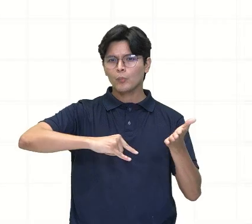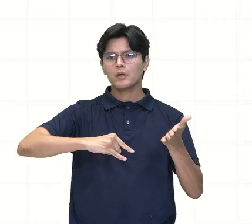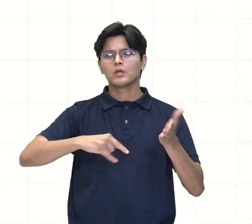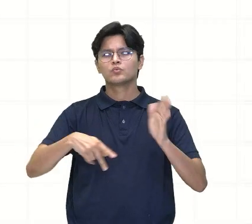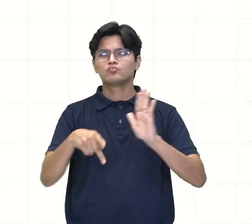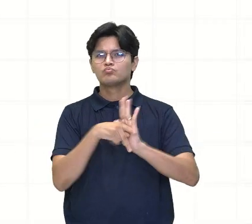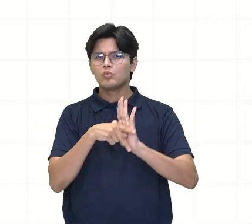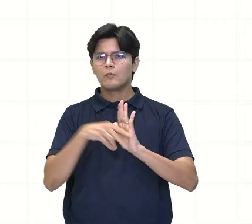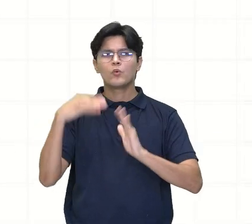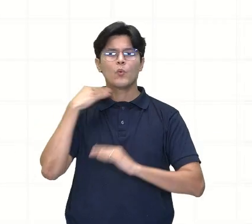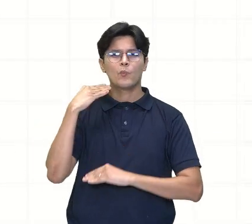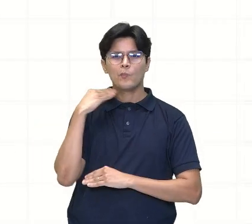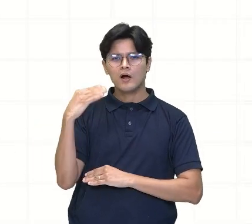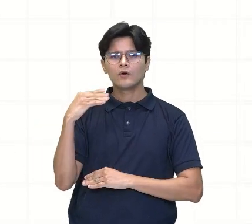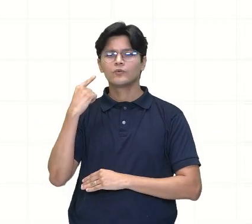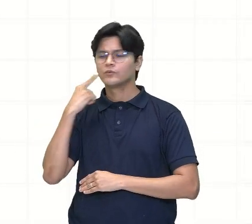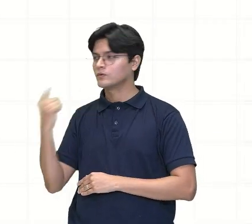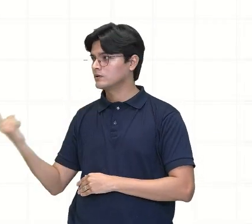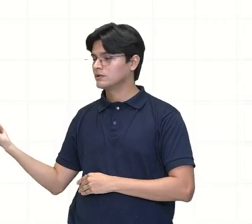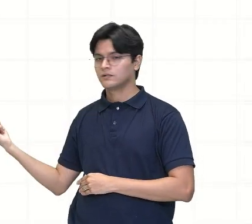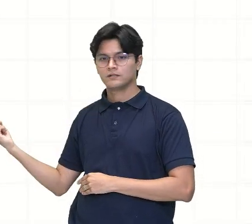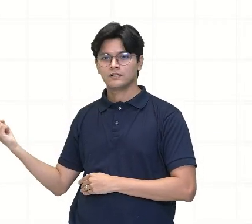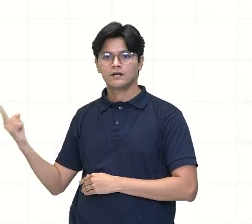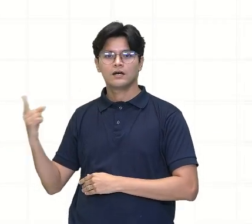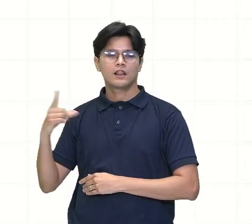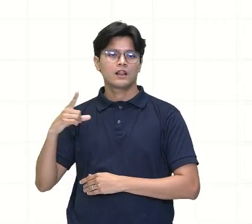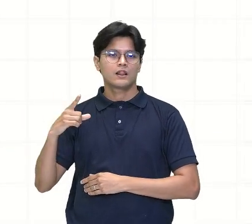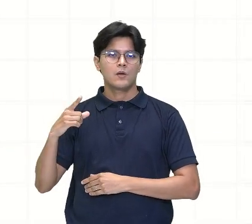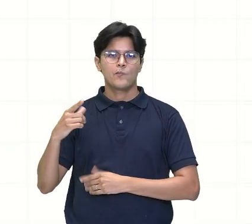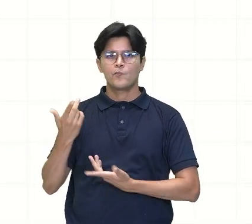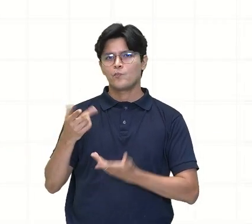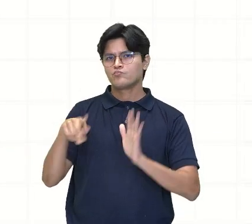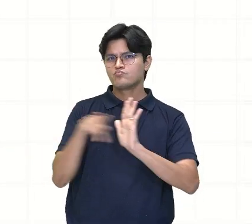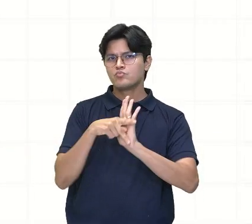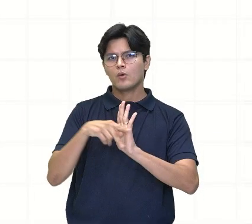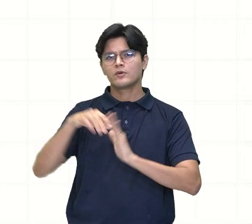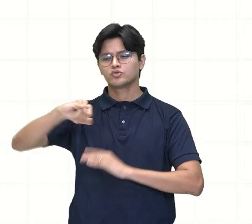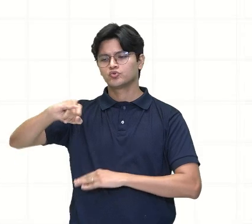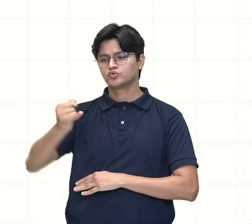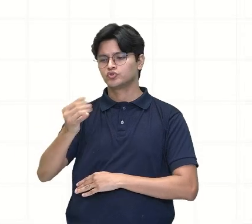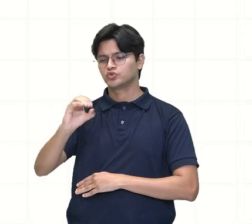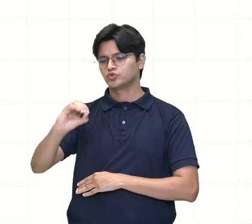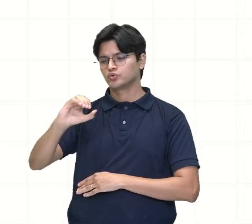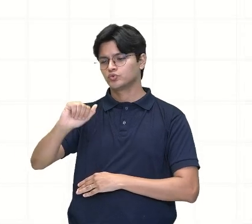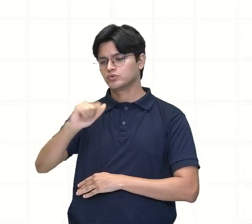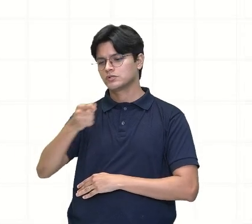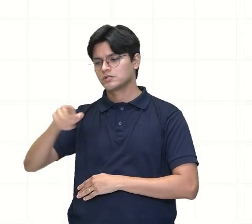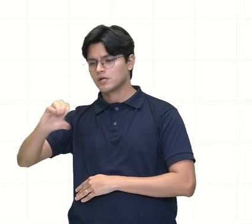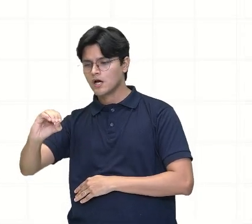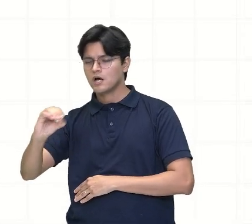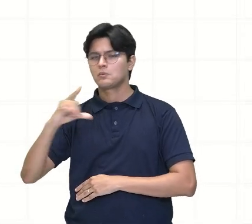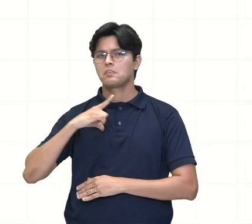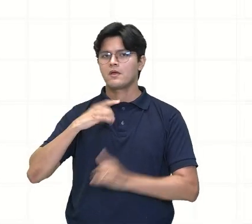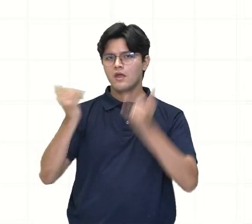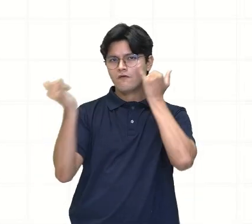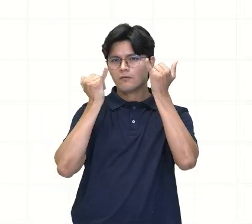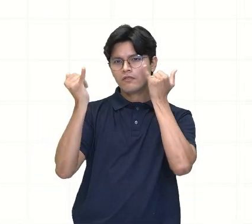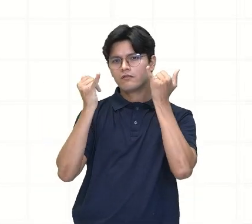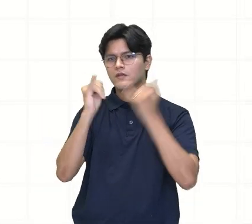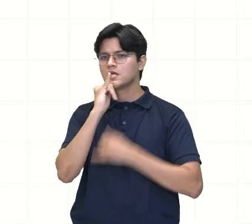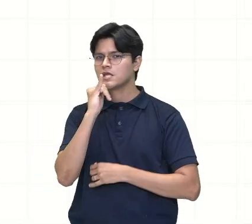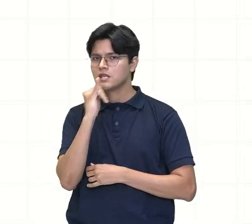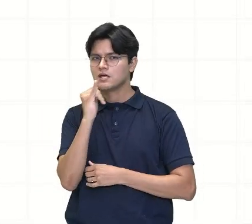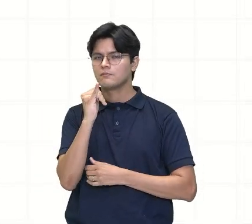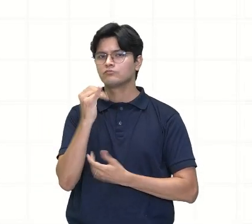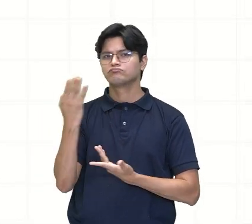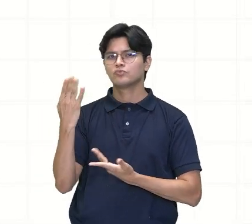Sobrinho, ele tem essa conta aqui, e aqui tem os dados do que foi feito na conta dele. No dia 1º de janeiro, foi feito